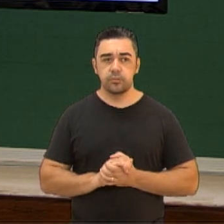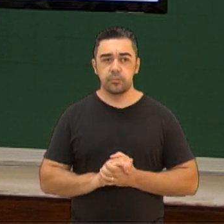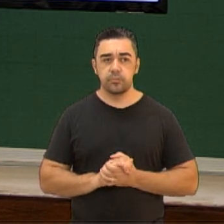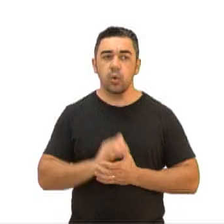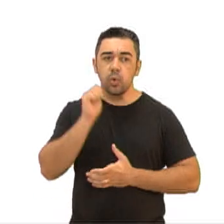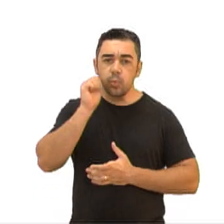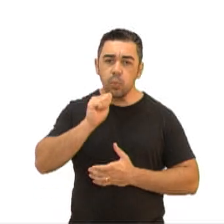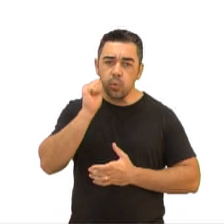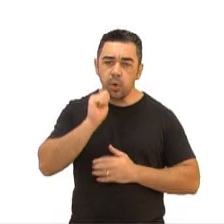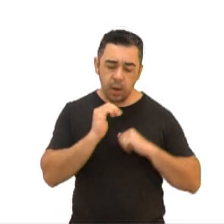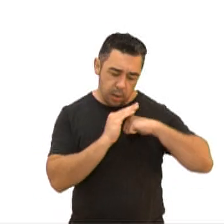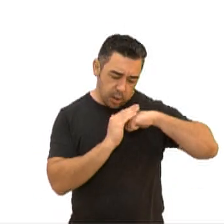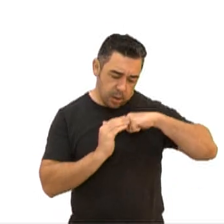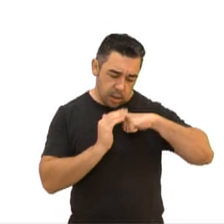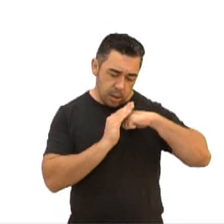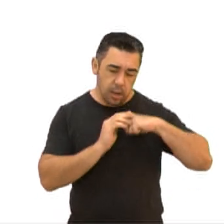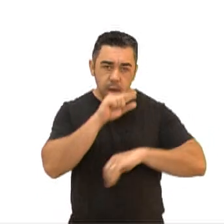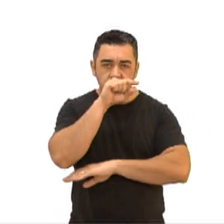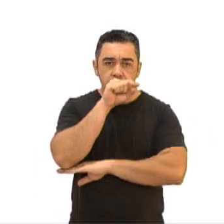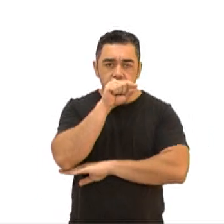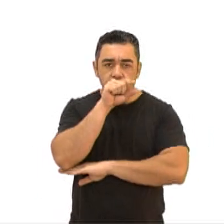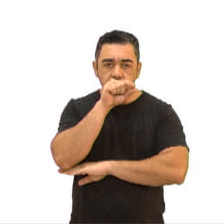Mulher com Corvo, também é uma obra bem conhecida.